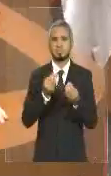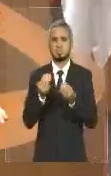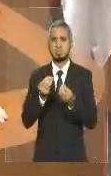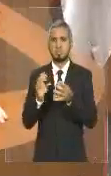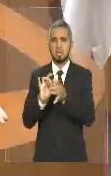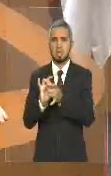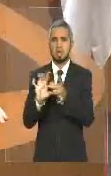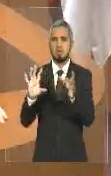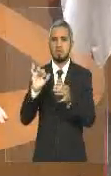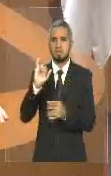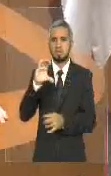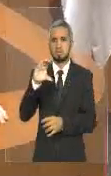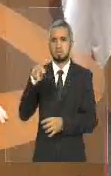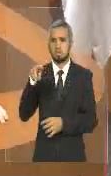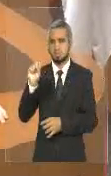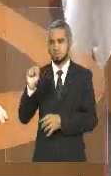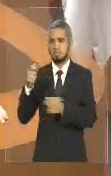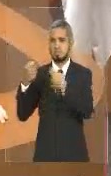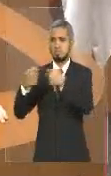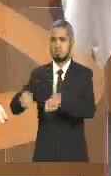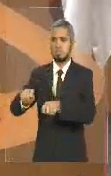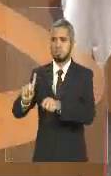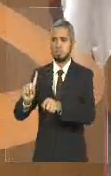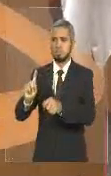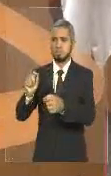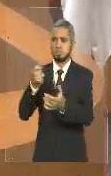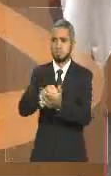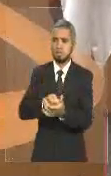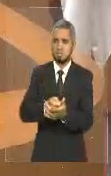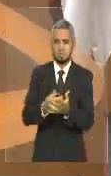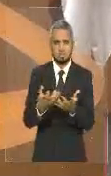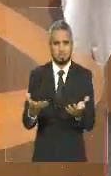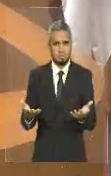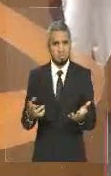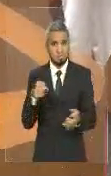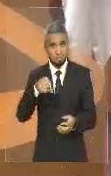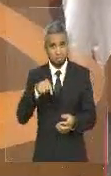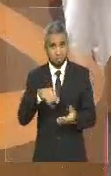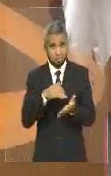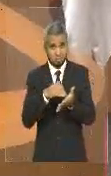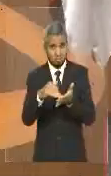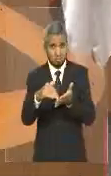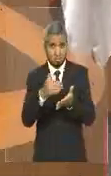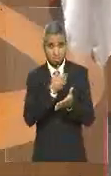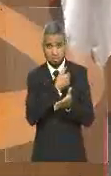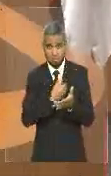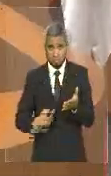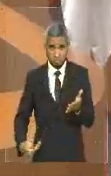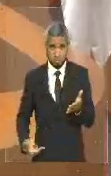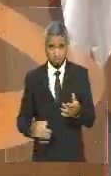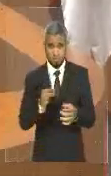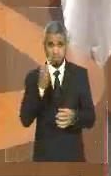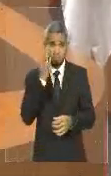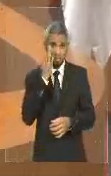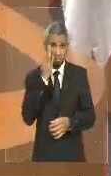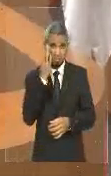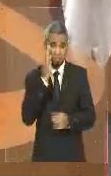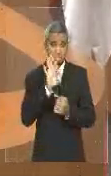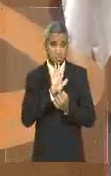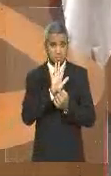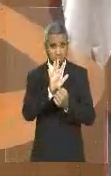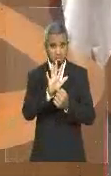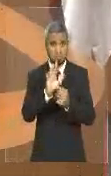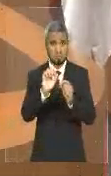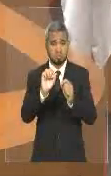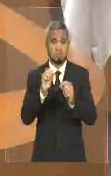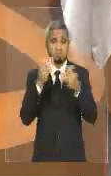simples portaria do secretário da Fazenda. Então, este governo está mostrando que, com a aplicação transparente